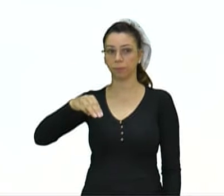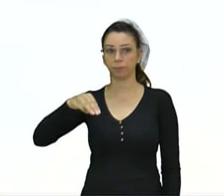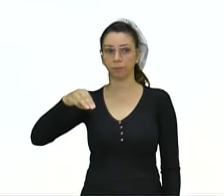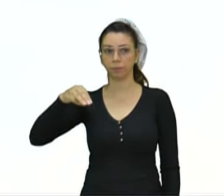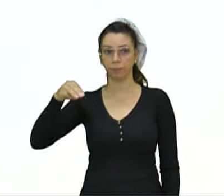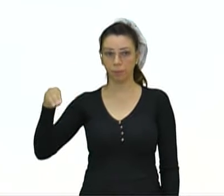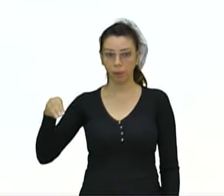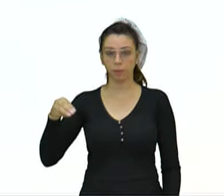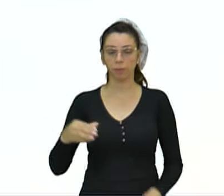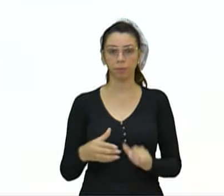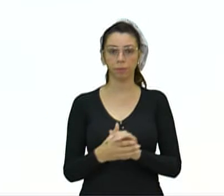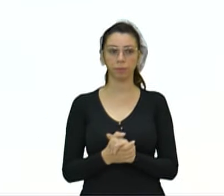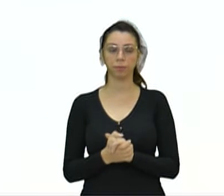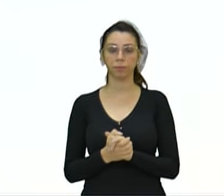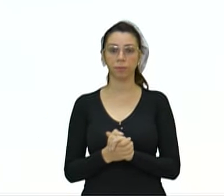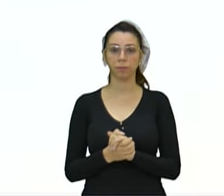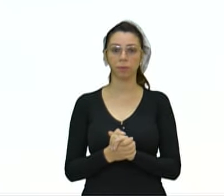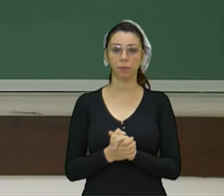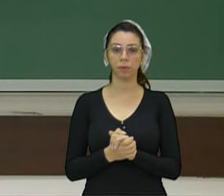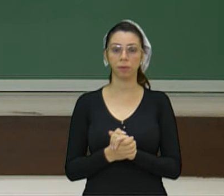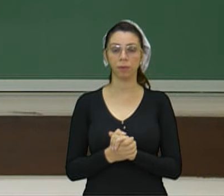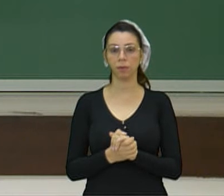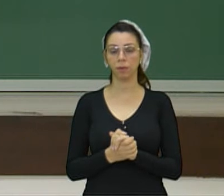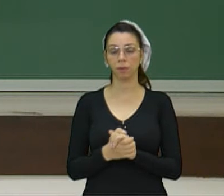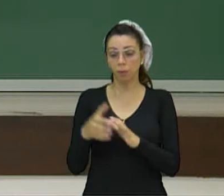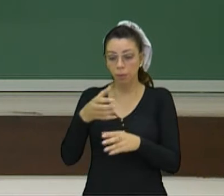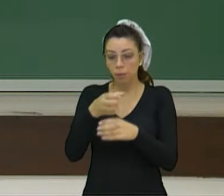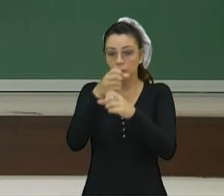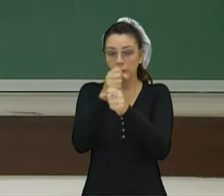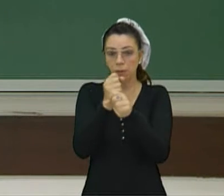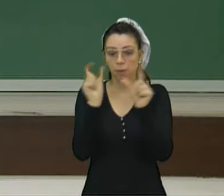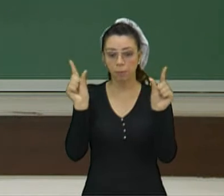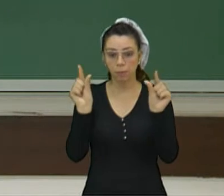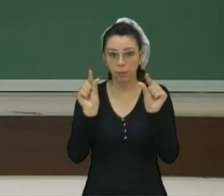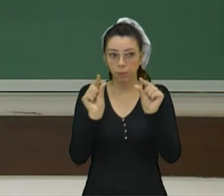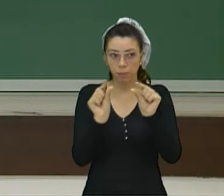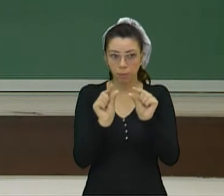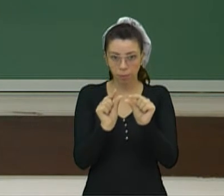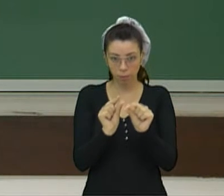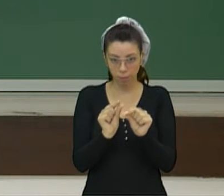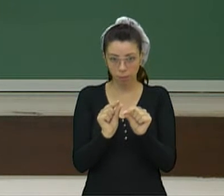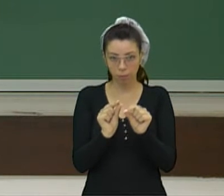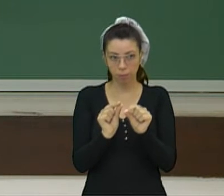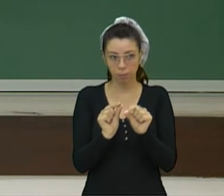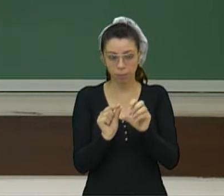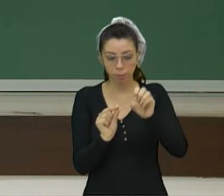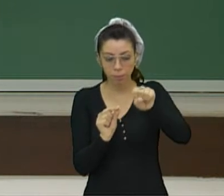aqui que quanto mais baixa for a resistividade, o que está dizendo aqui?